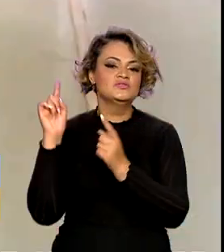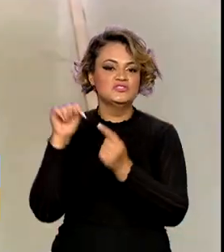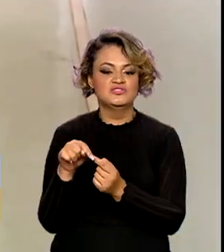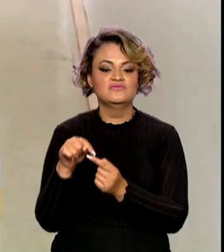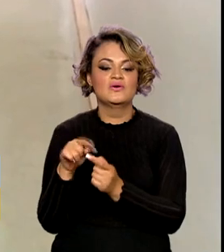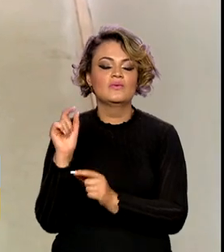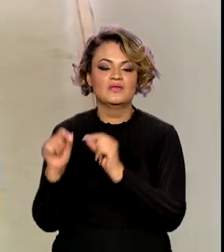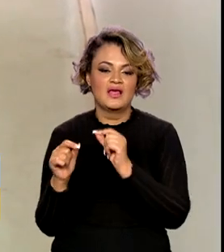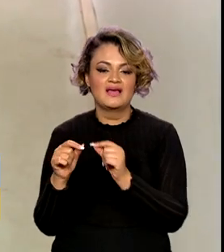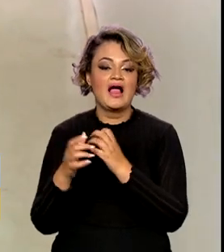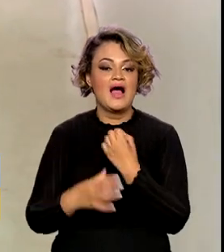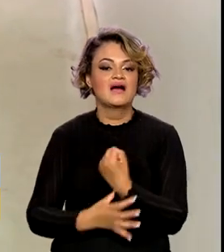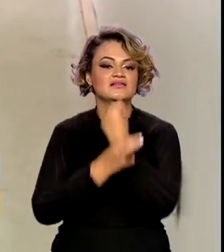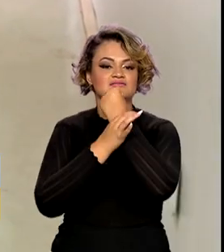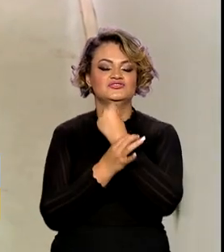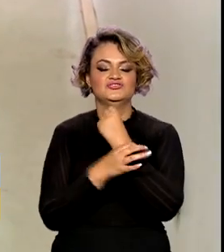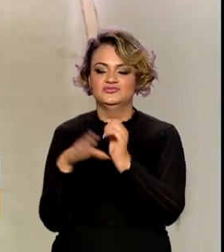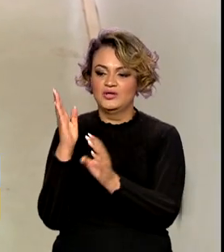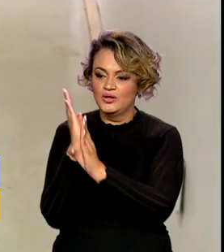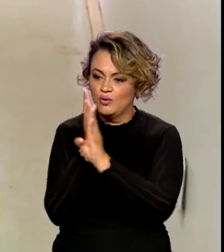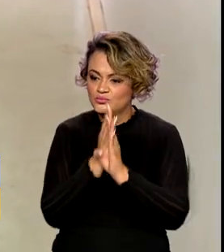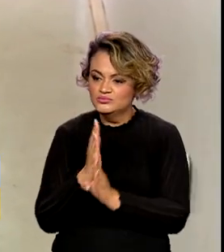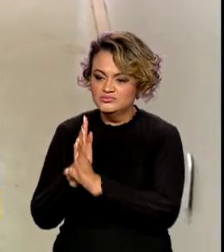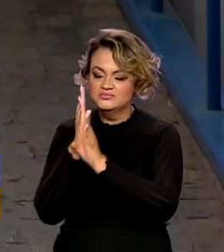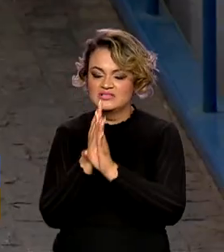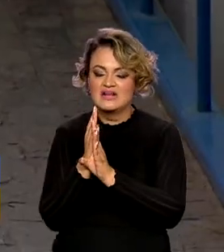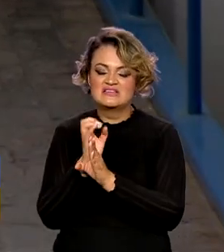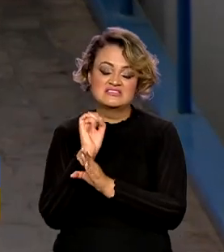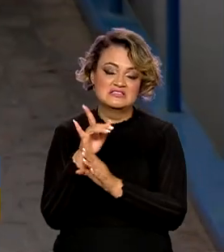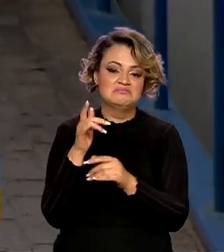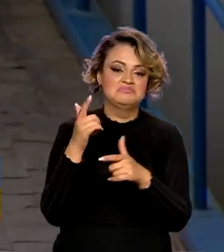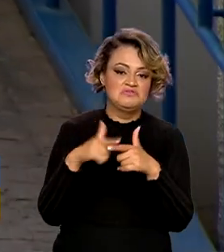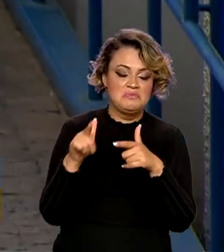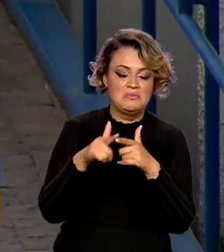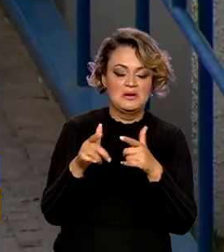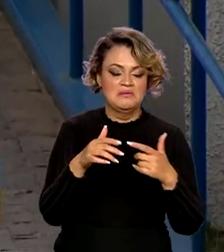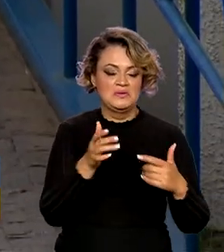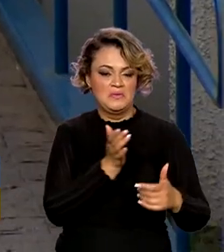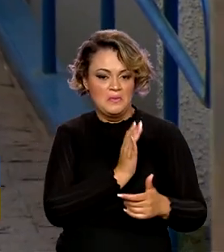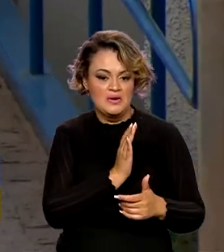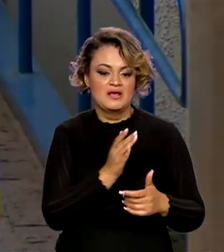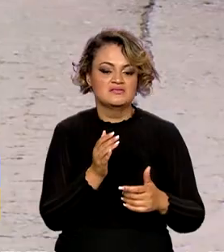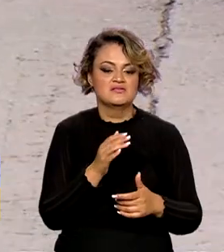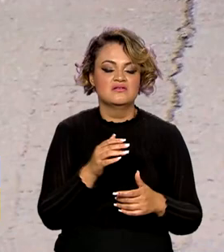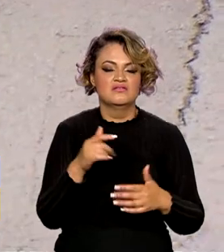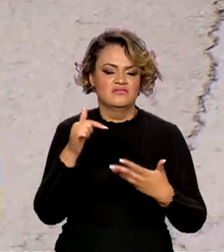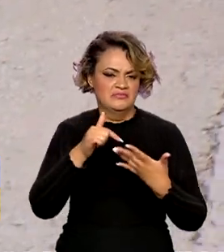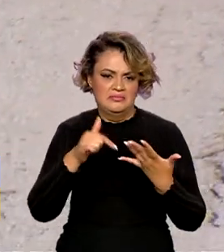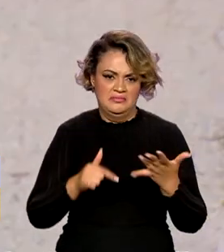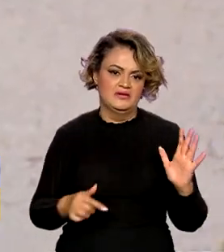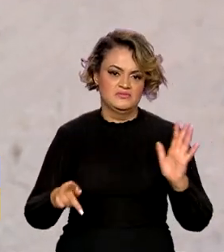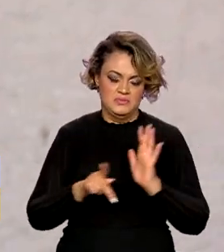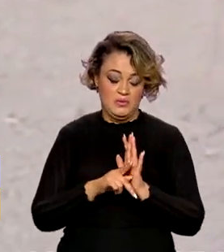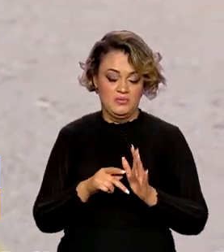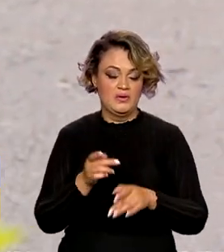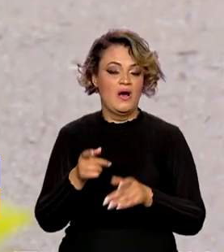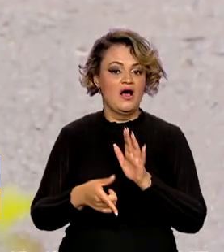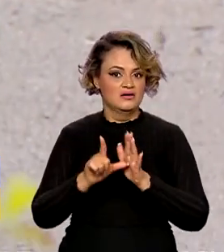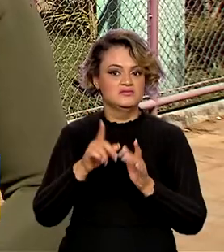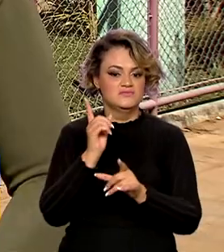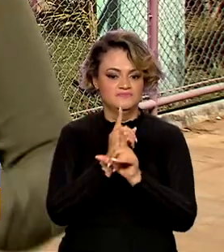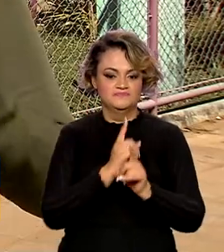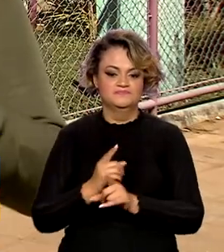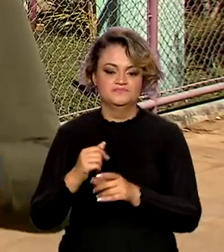objetivo de garantir o diagnóstico de cardiopatias congênitas arritmias ou distúrbios